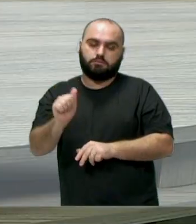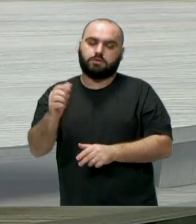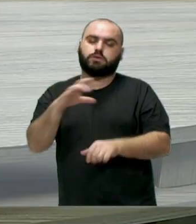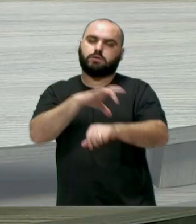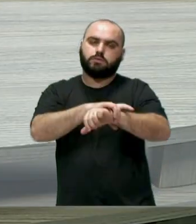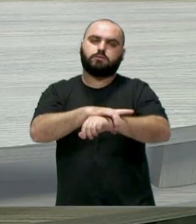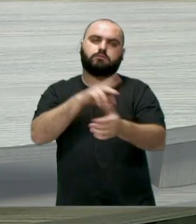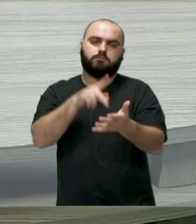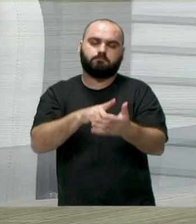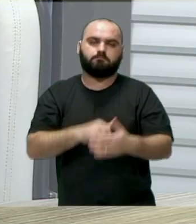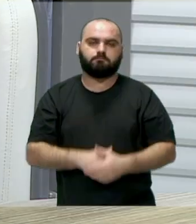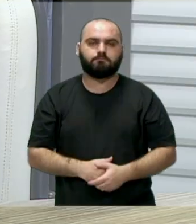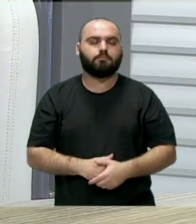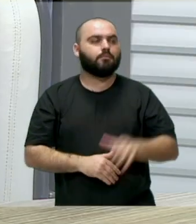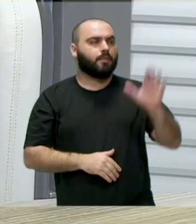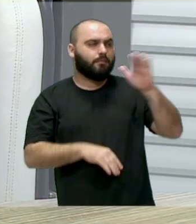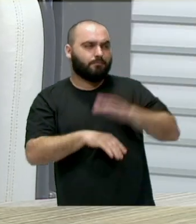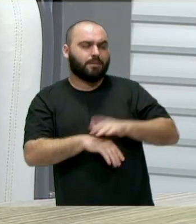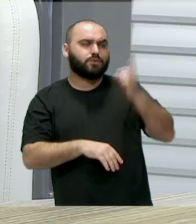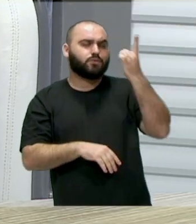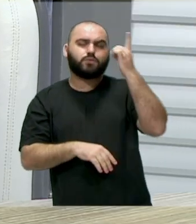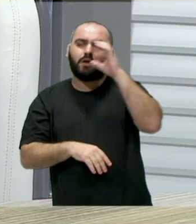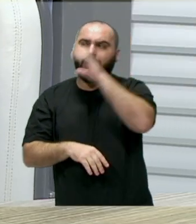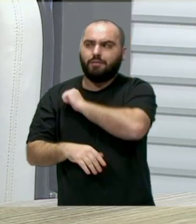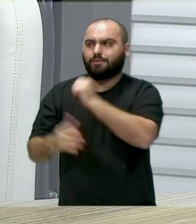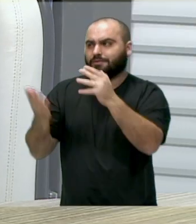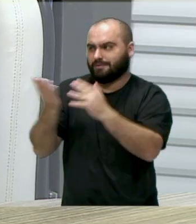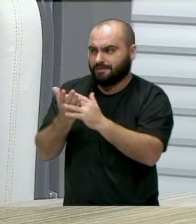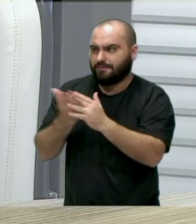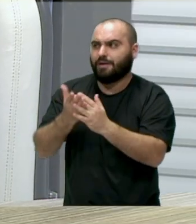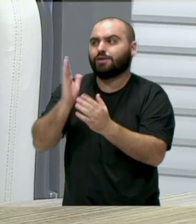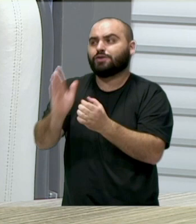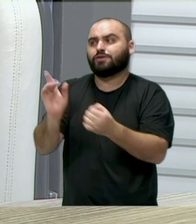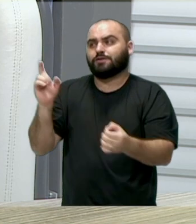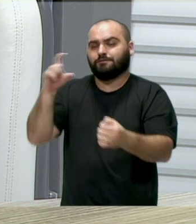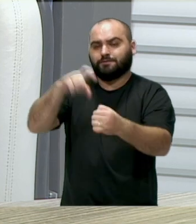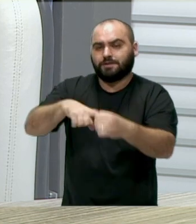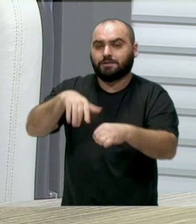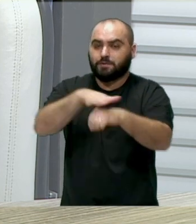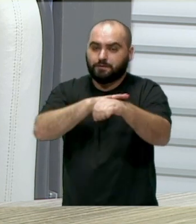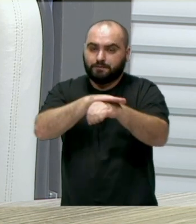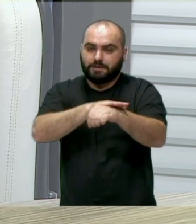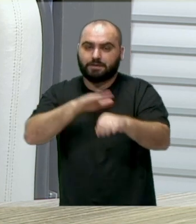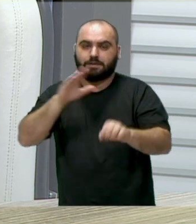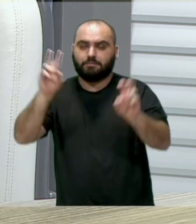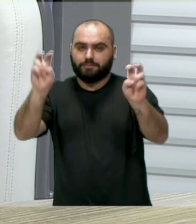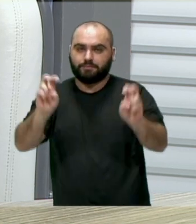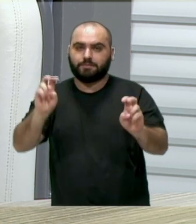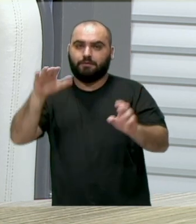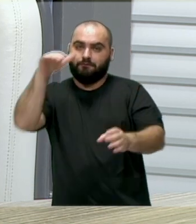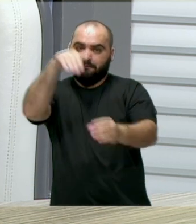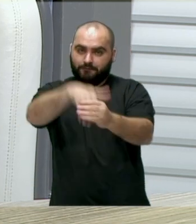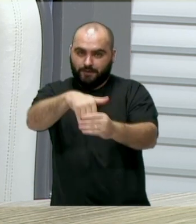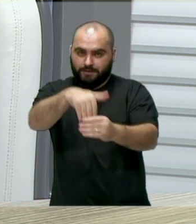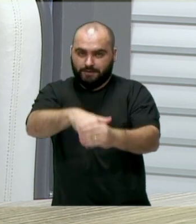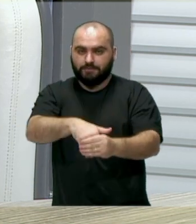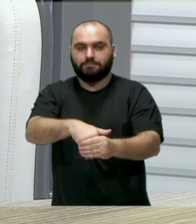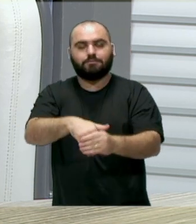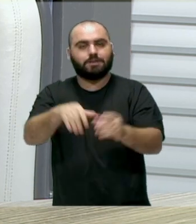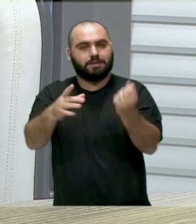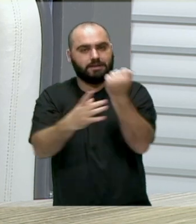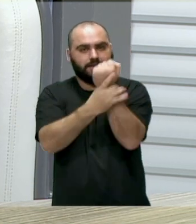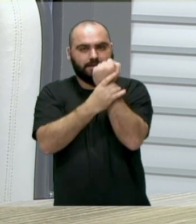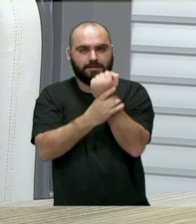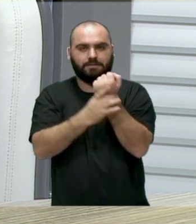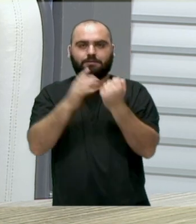Exatamente. Doutor, a gente tem que fazer mais um pequeno intervalo e na volta a gente continua aqui falando sobre eleições, processo eleitoral e